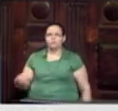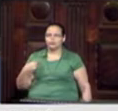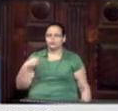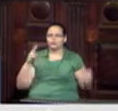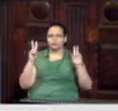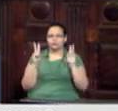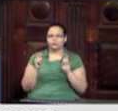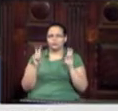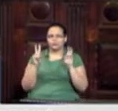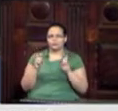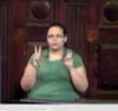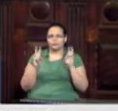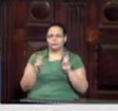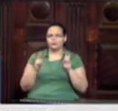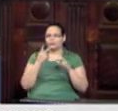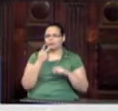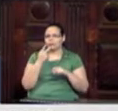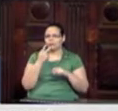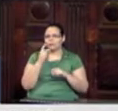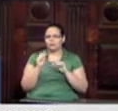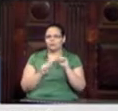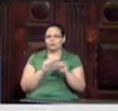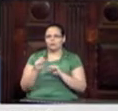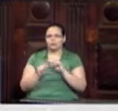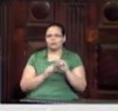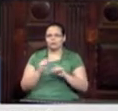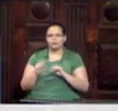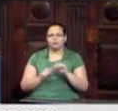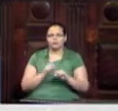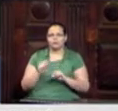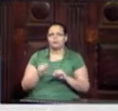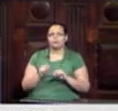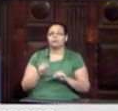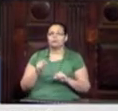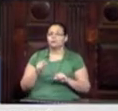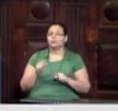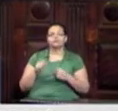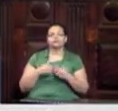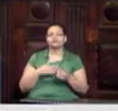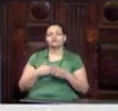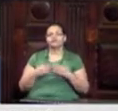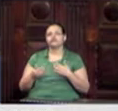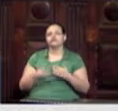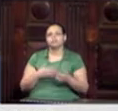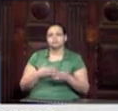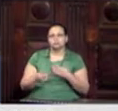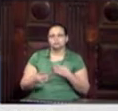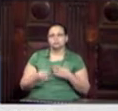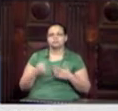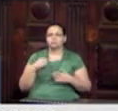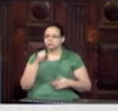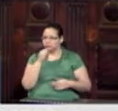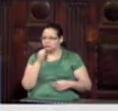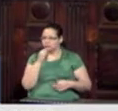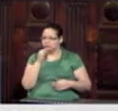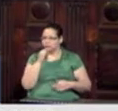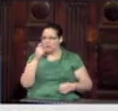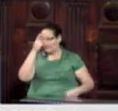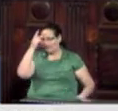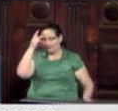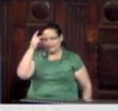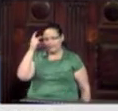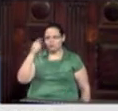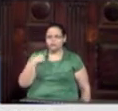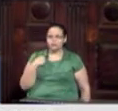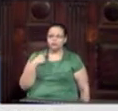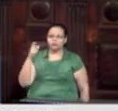tema para dizer que, independente das relações